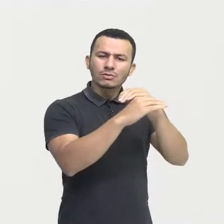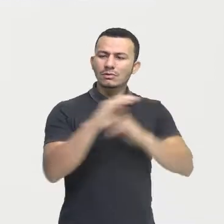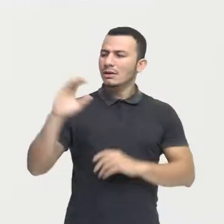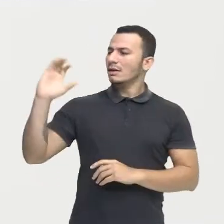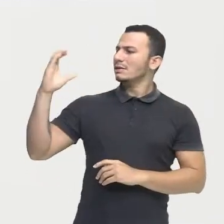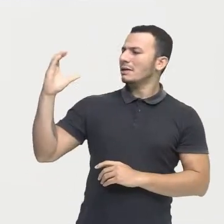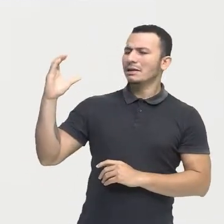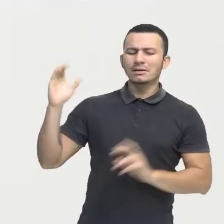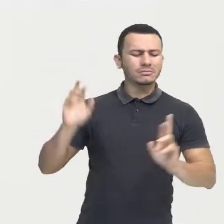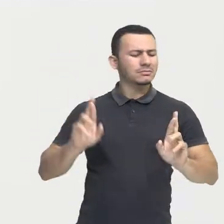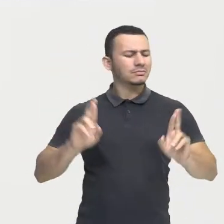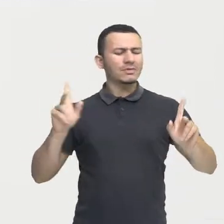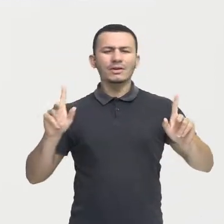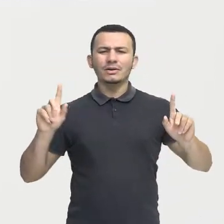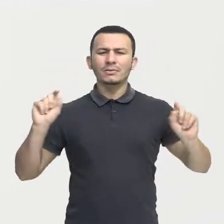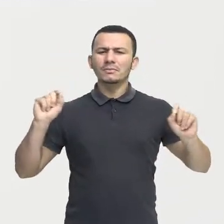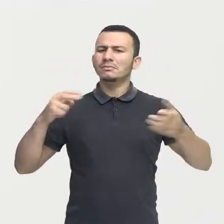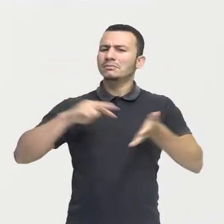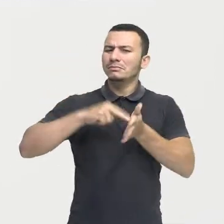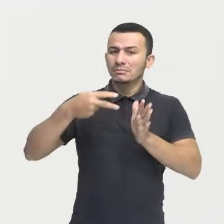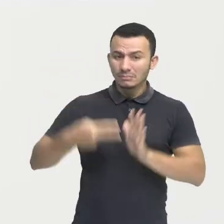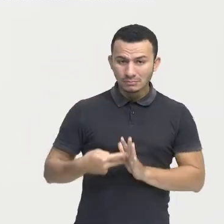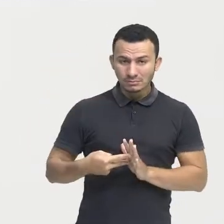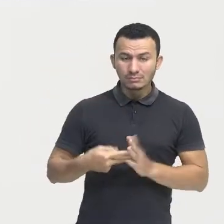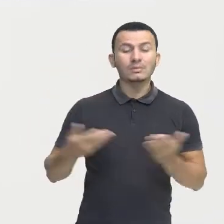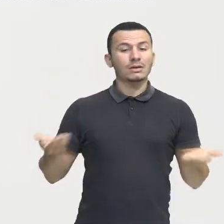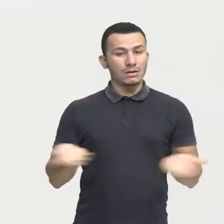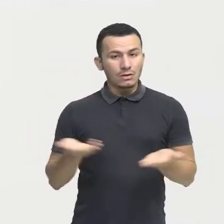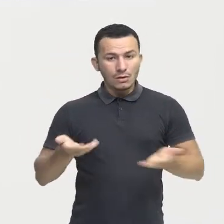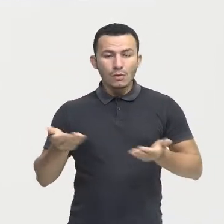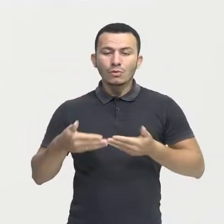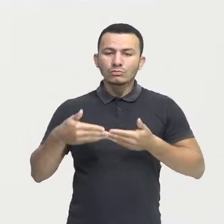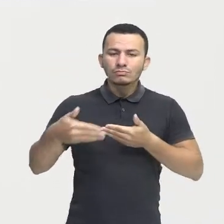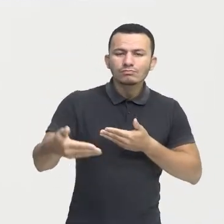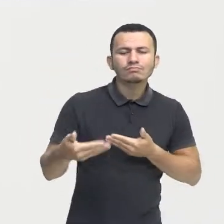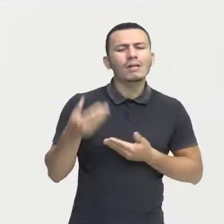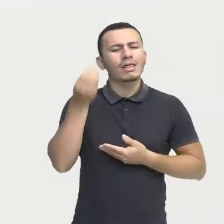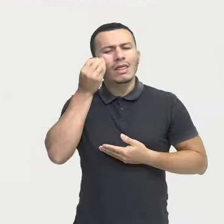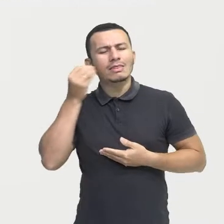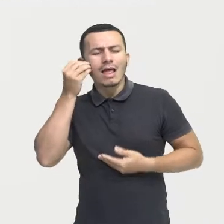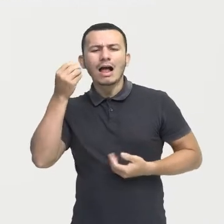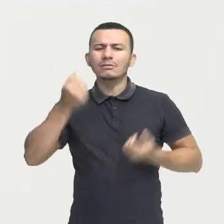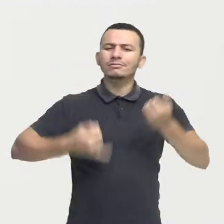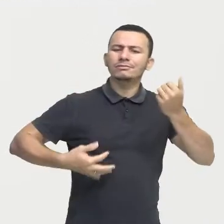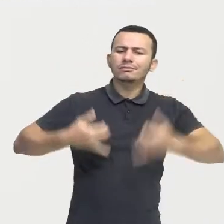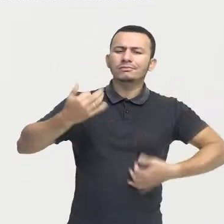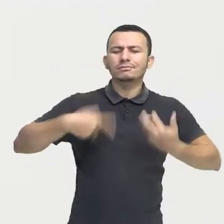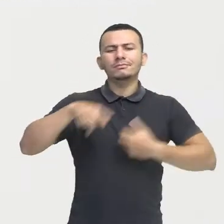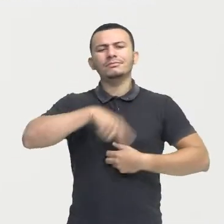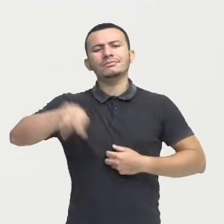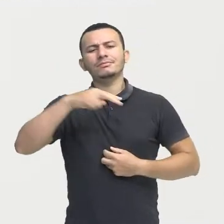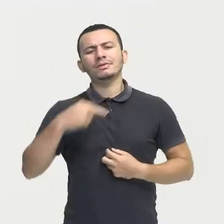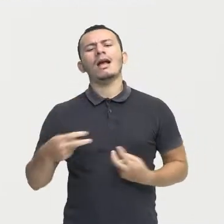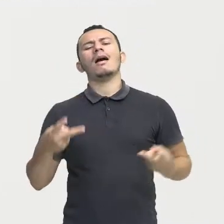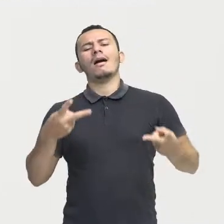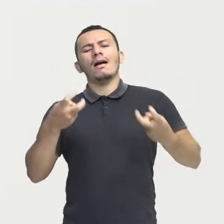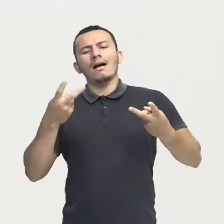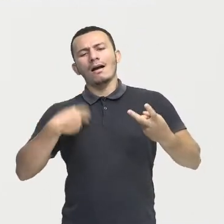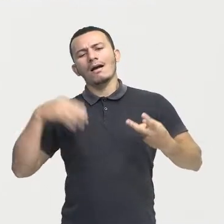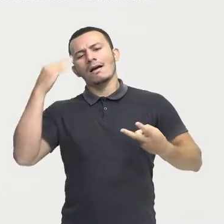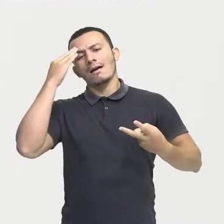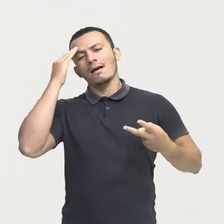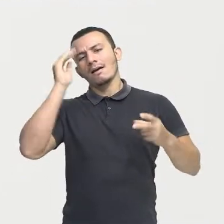ciência? Então, essa é o que a gente vai tentar aqui explicar para vocês perceberem essa